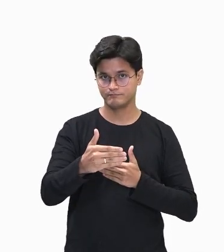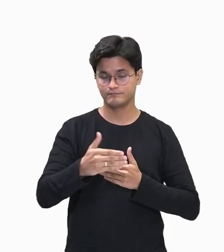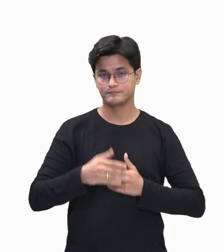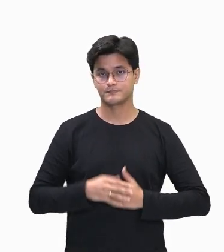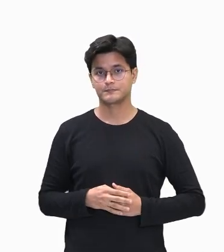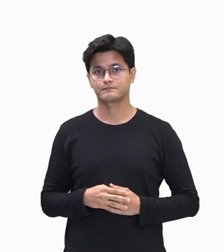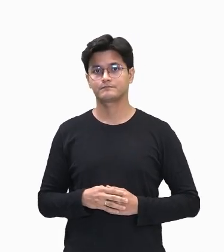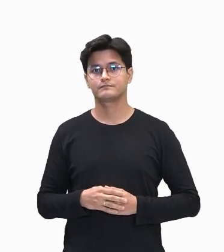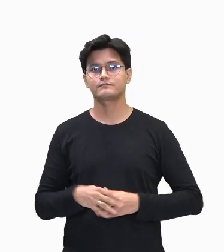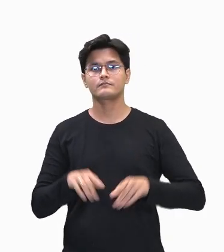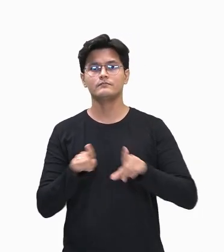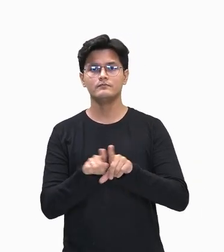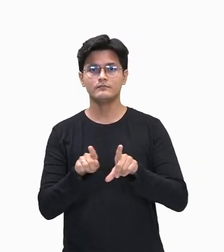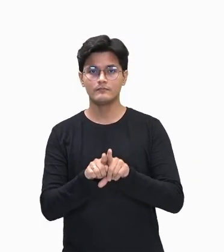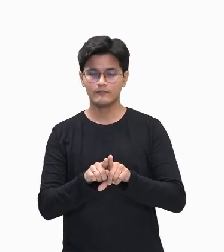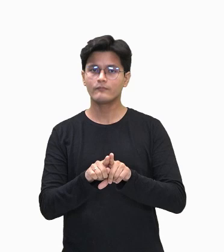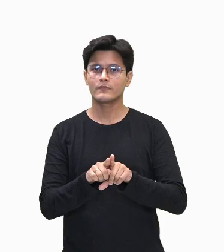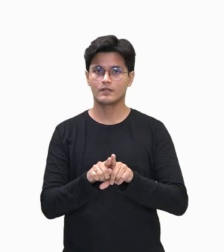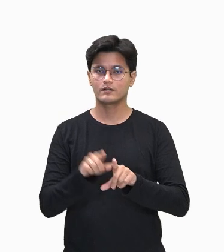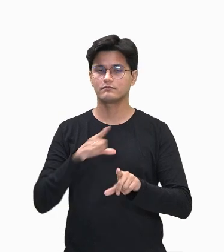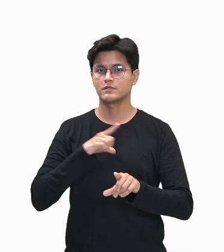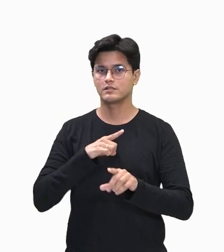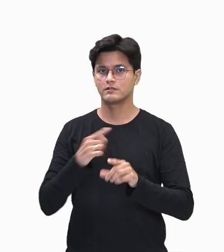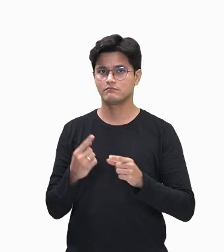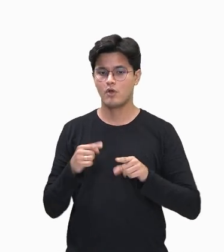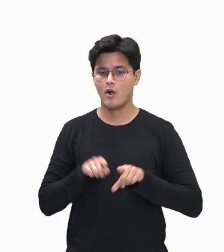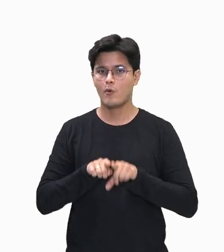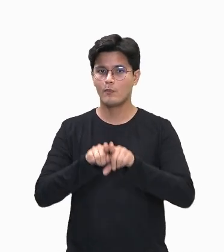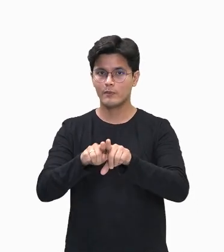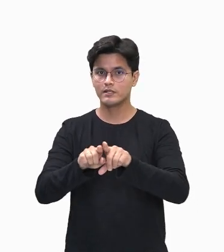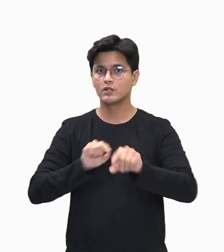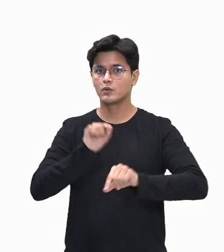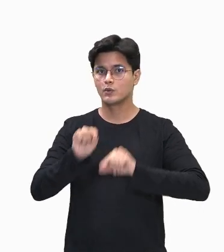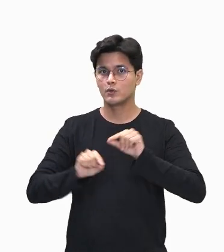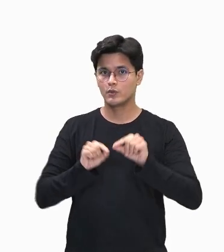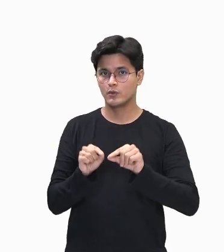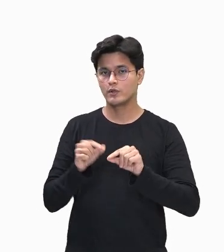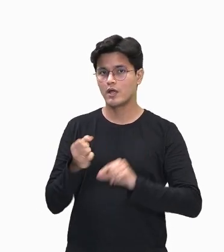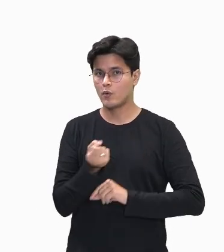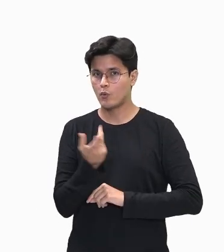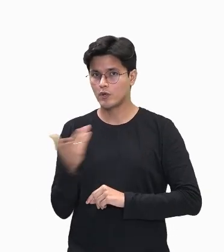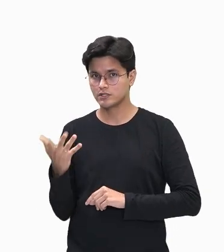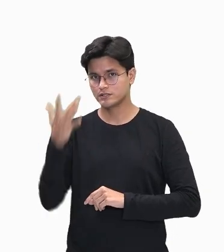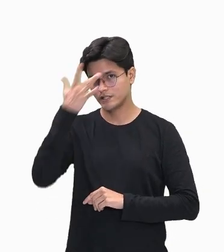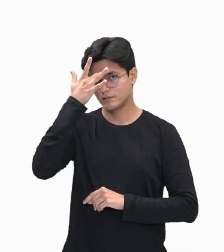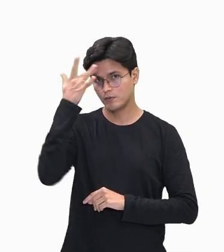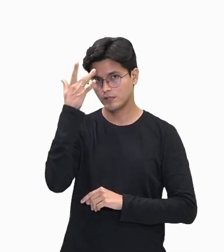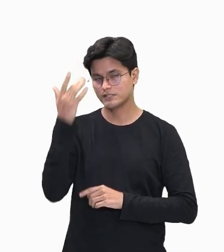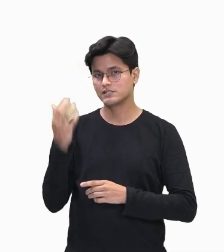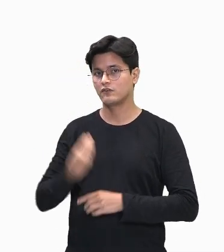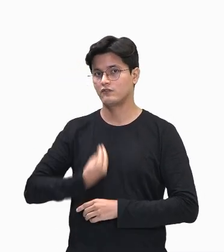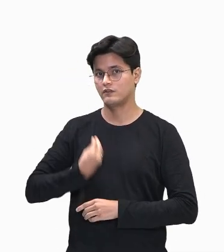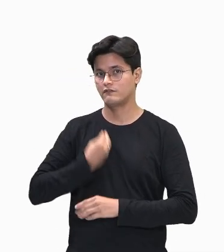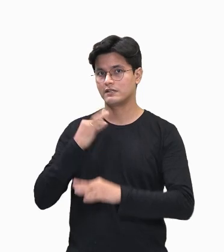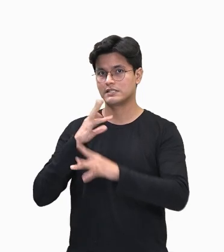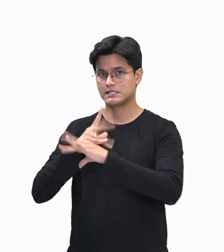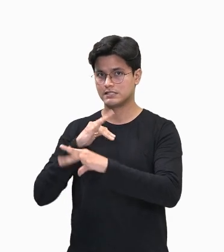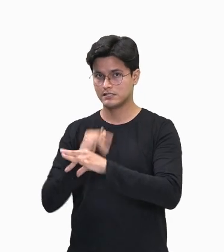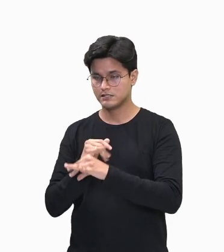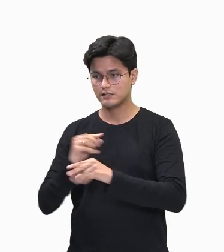nós temos também, acompanhado desse processo de urbanização, o aumento da população urbana, onde nós